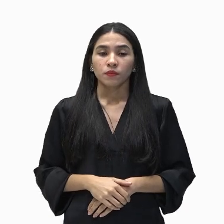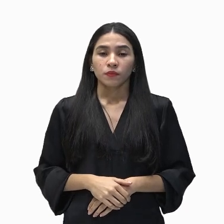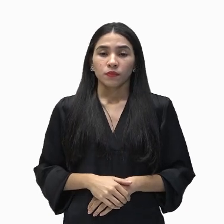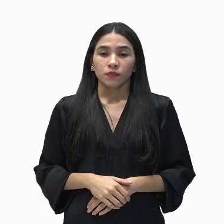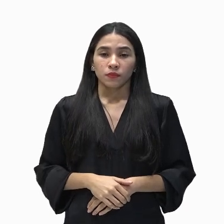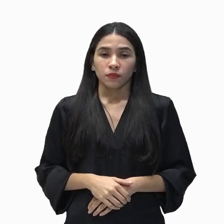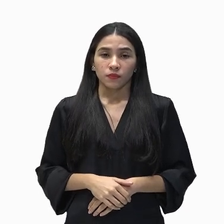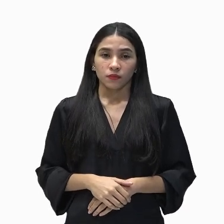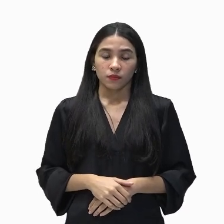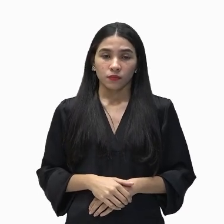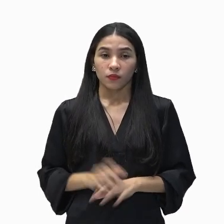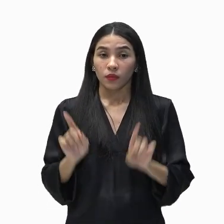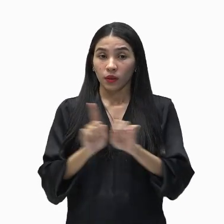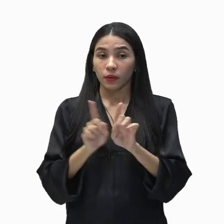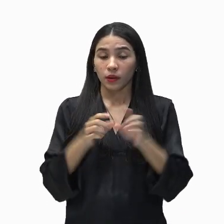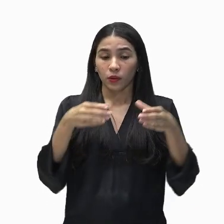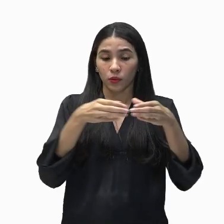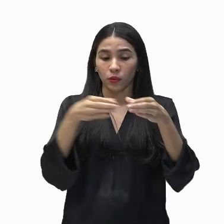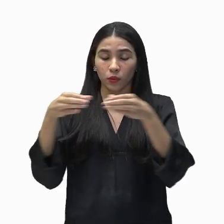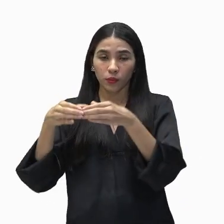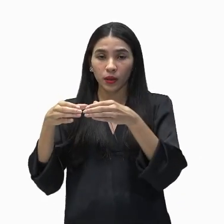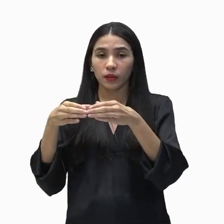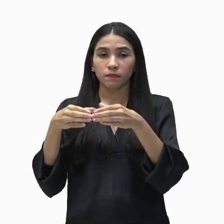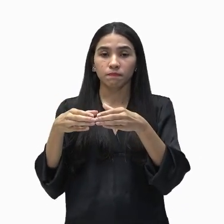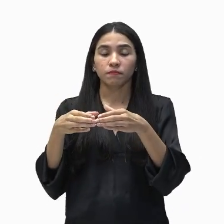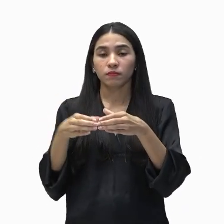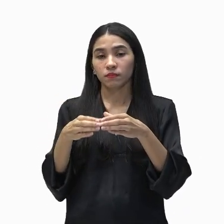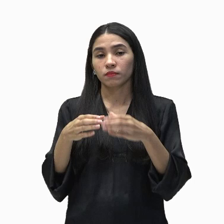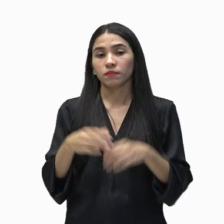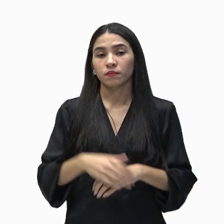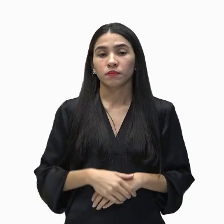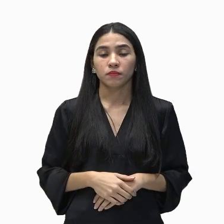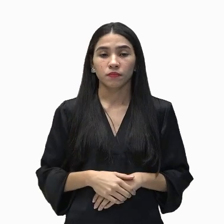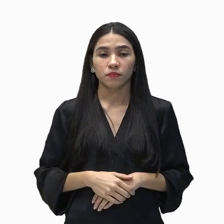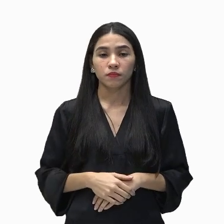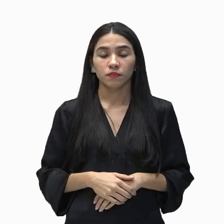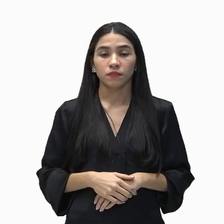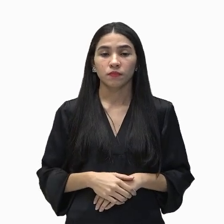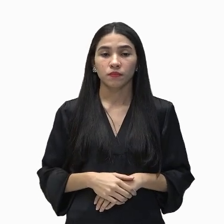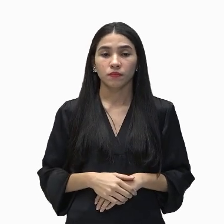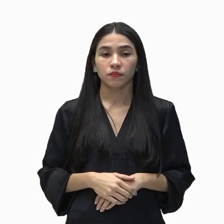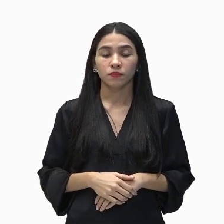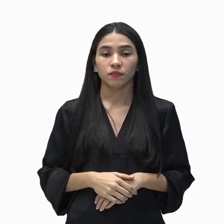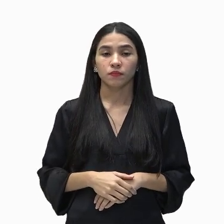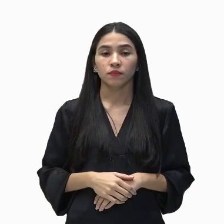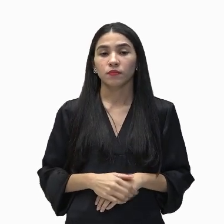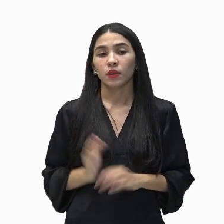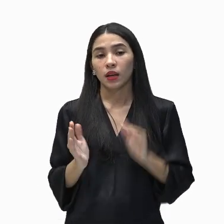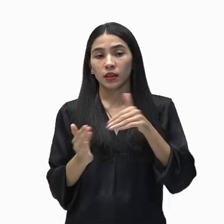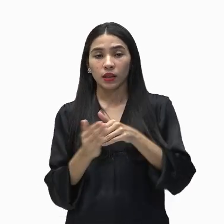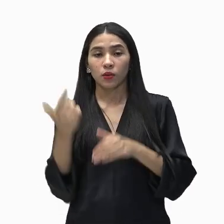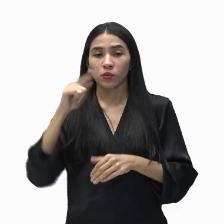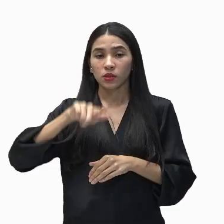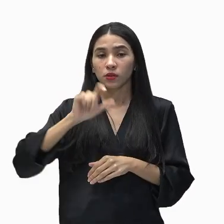e aí agrupá-los em reinos, em classes, em famílias, em gêneros, até chegar